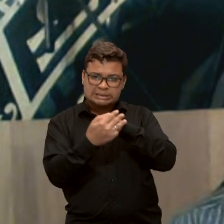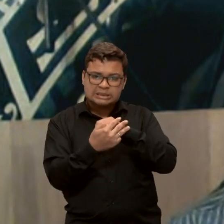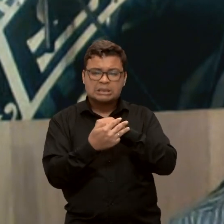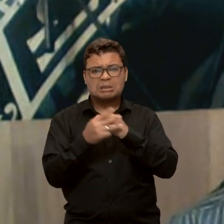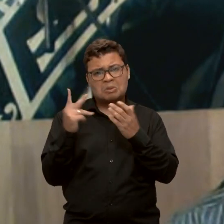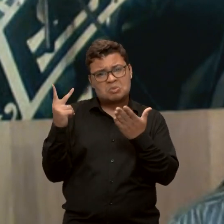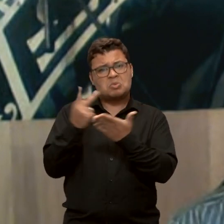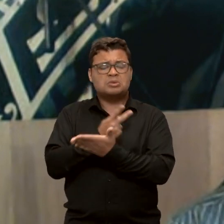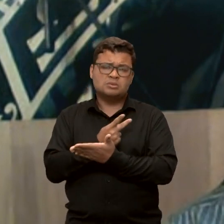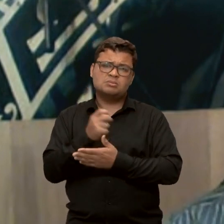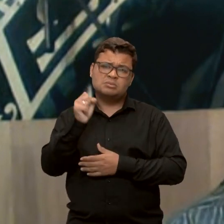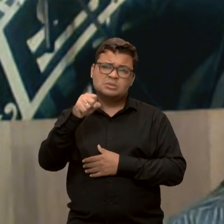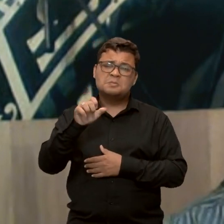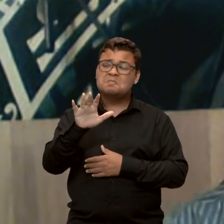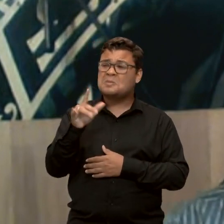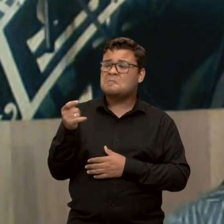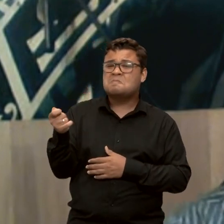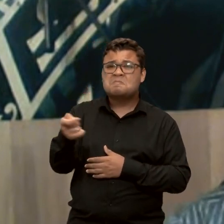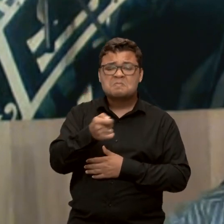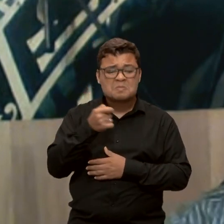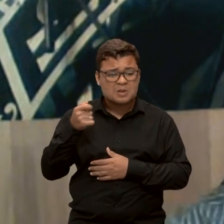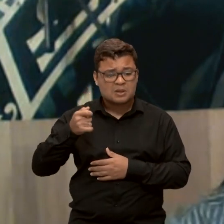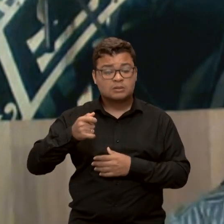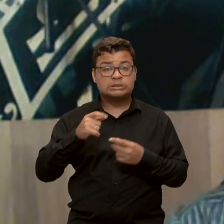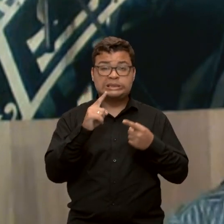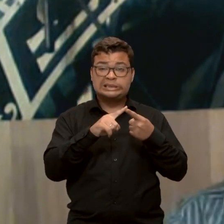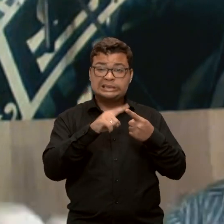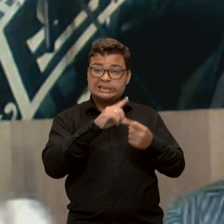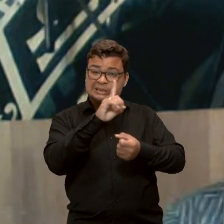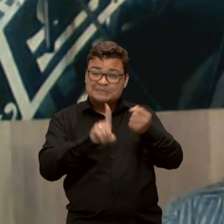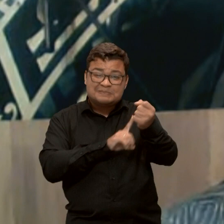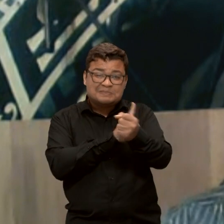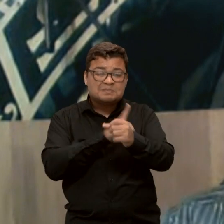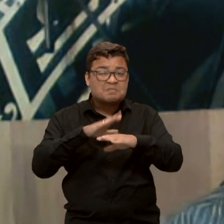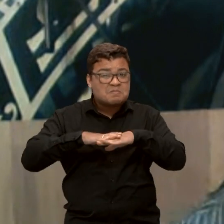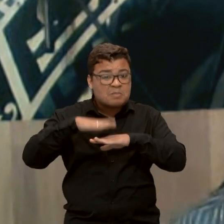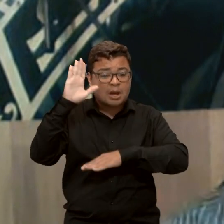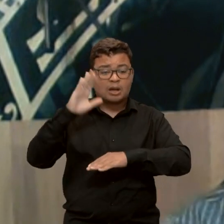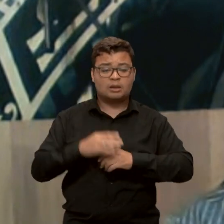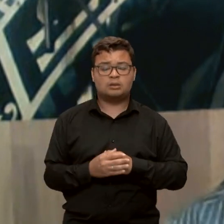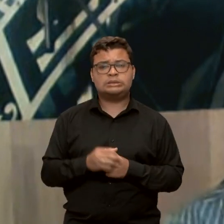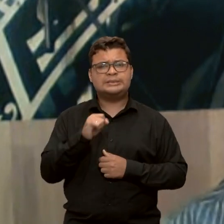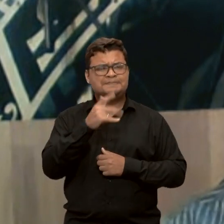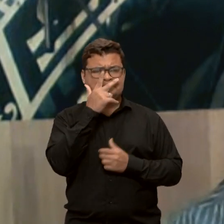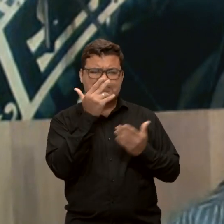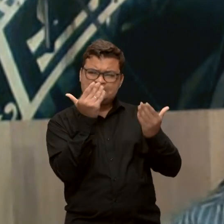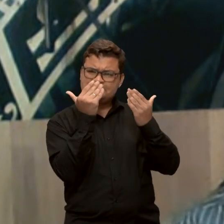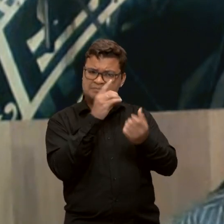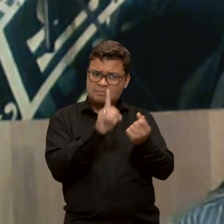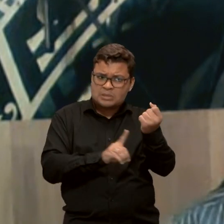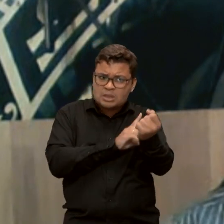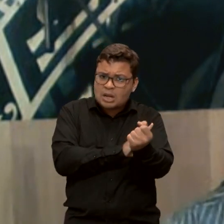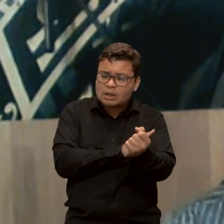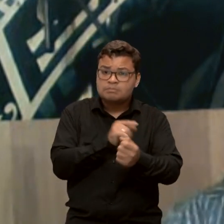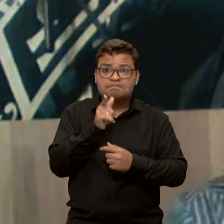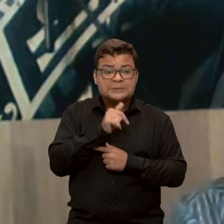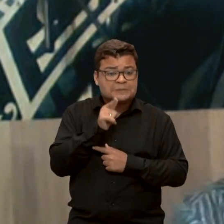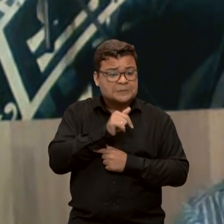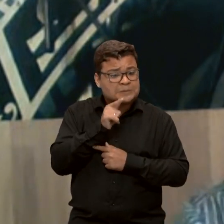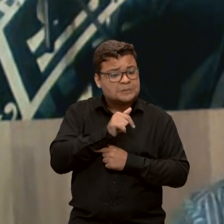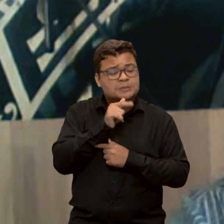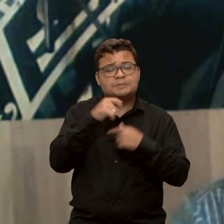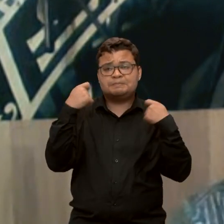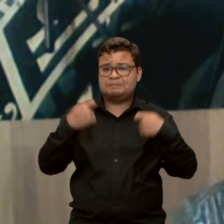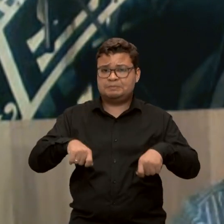bem. Mais de 1.000 pessoas morreram. Posso ter óbitos por chikungunya e por zika? Posso. Mas eles